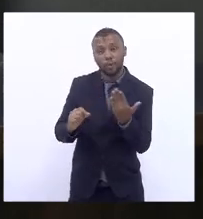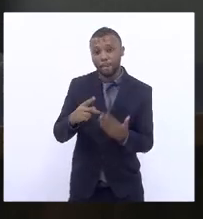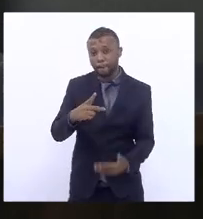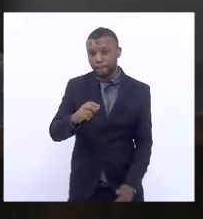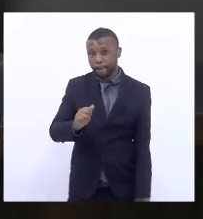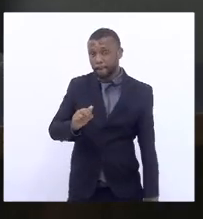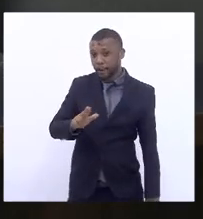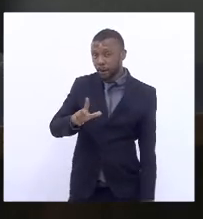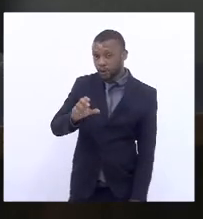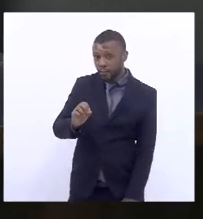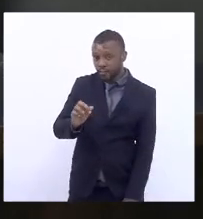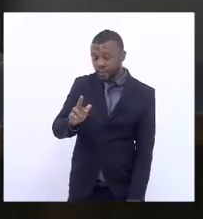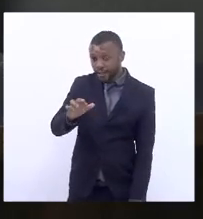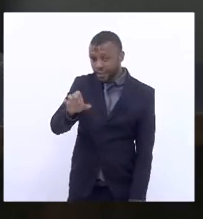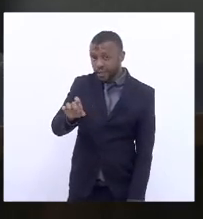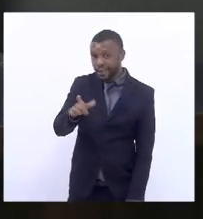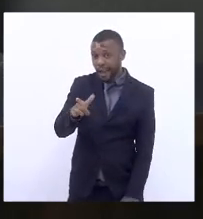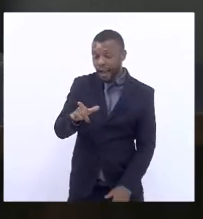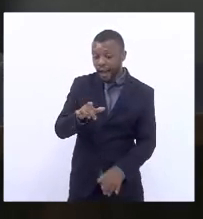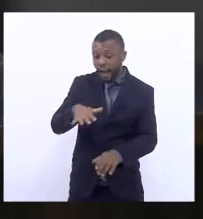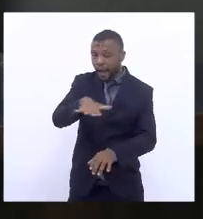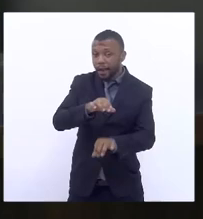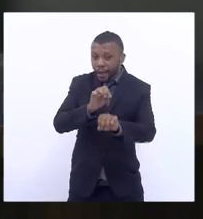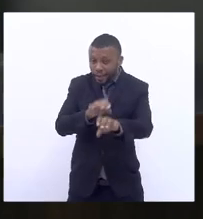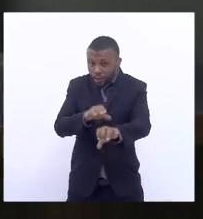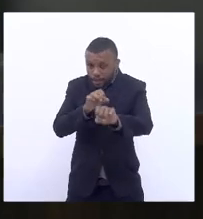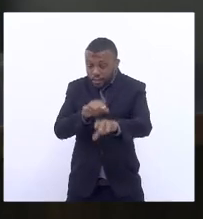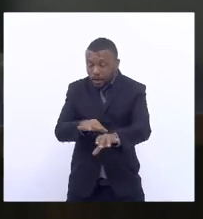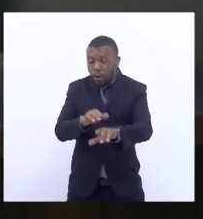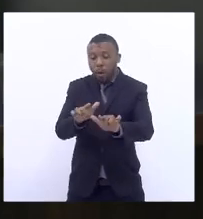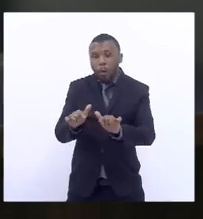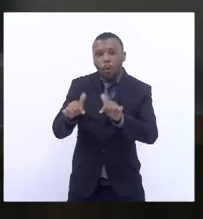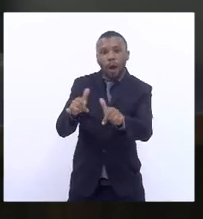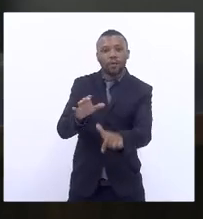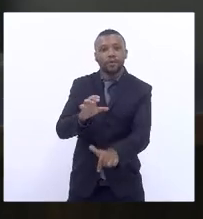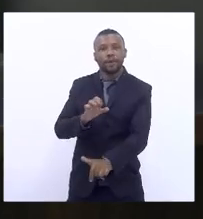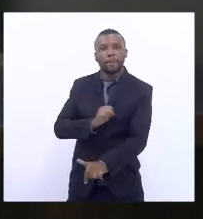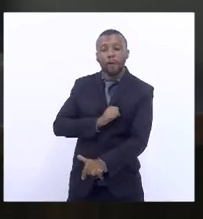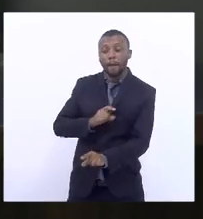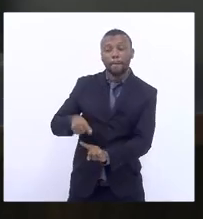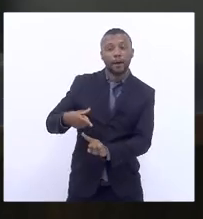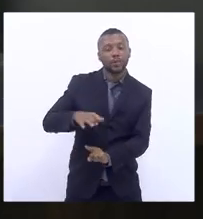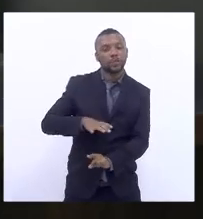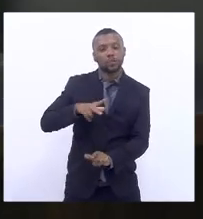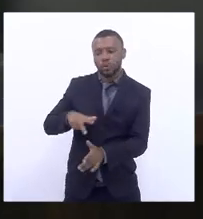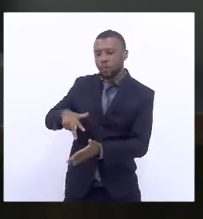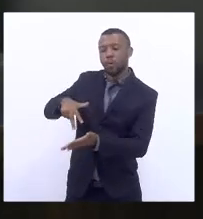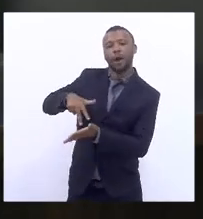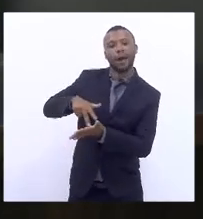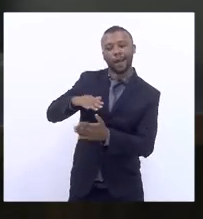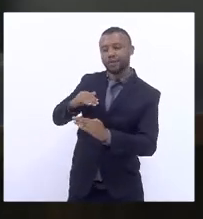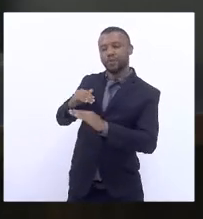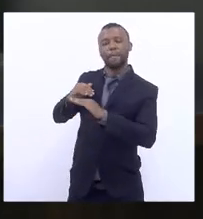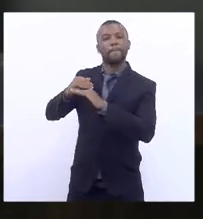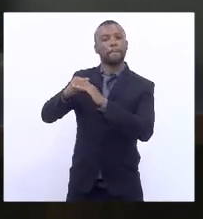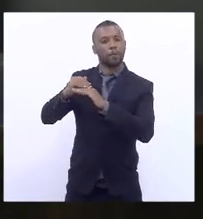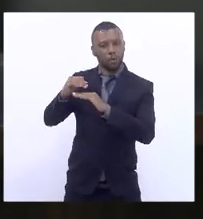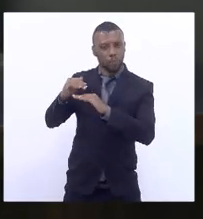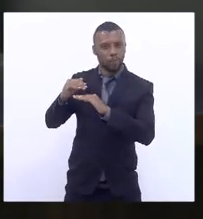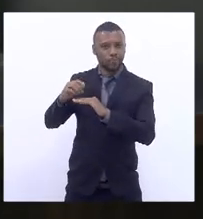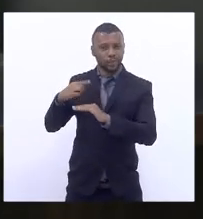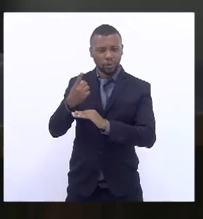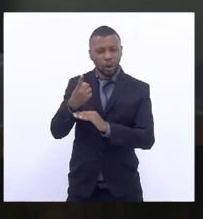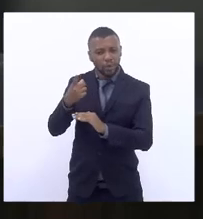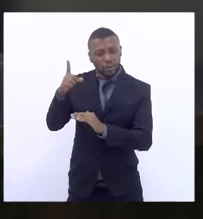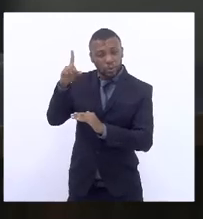de amor e de coragem. E é através dessa coragem é que a gente, enquanto educador da escola pública, todos os